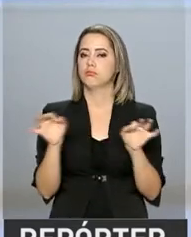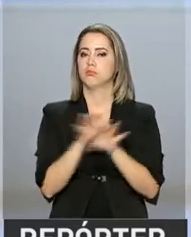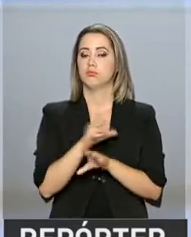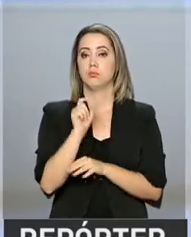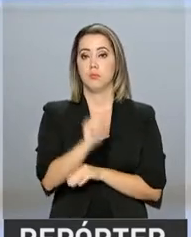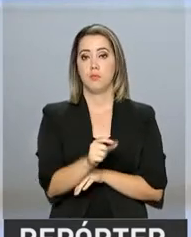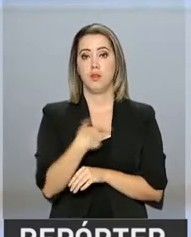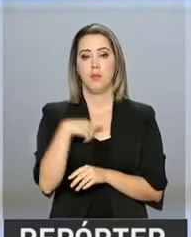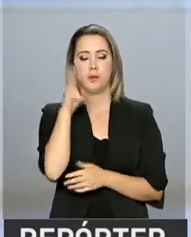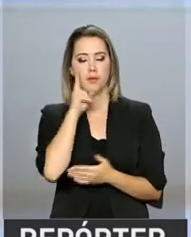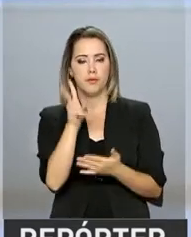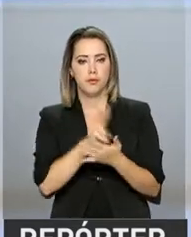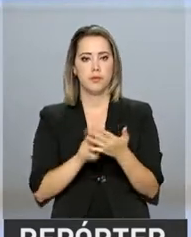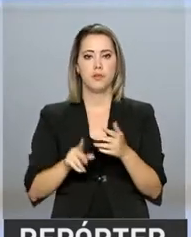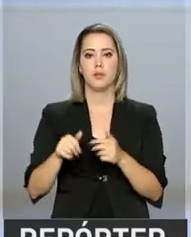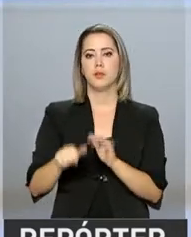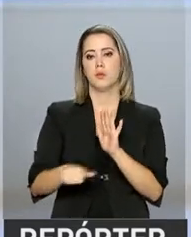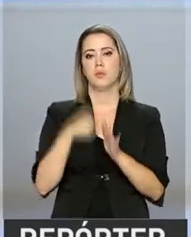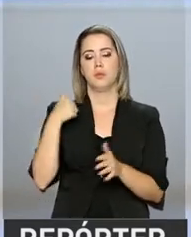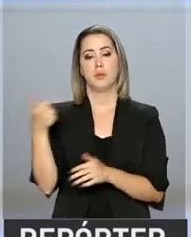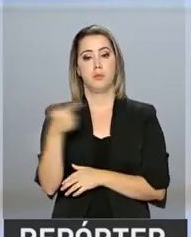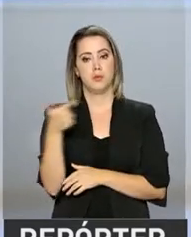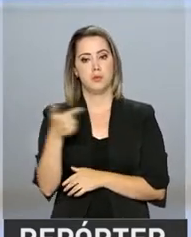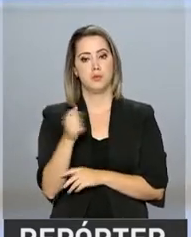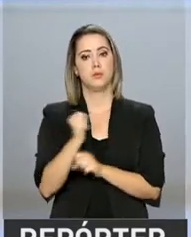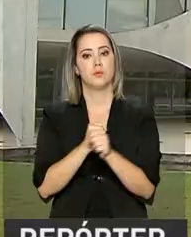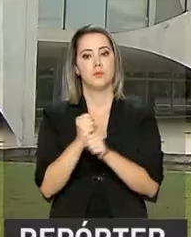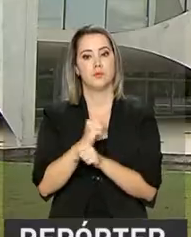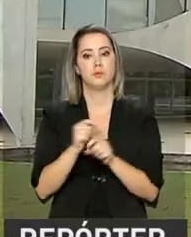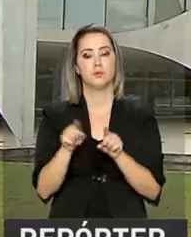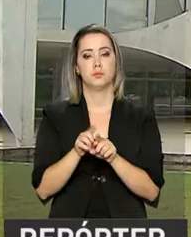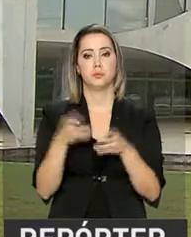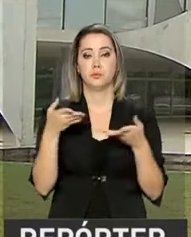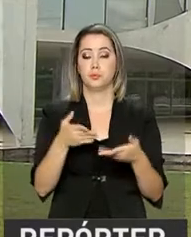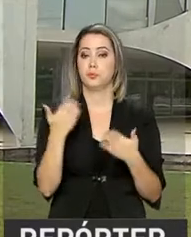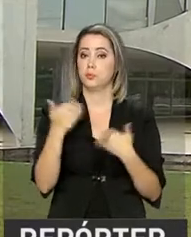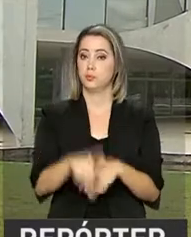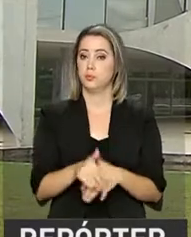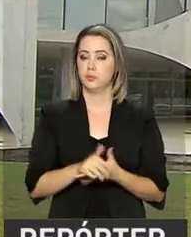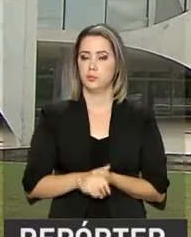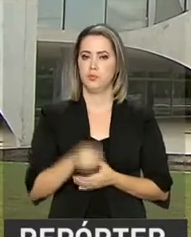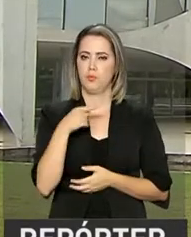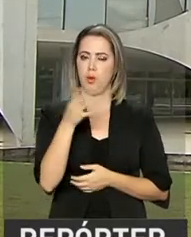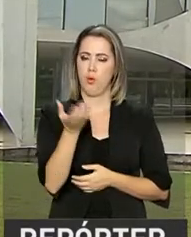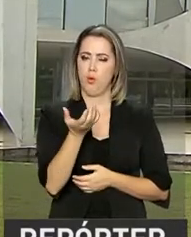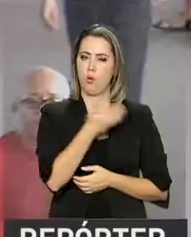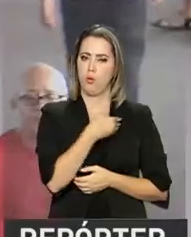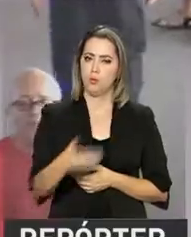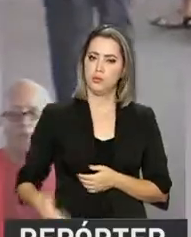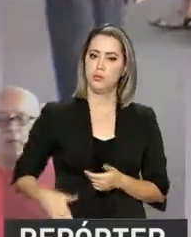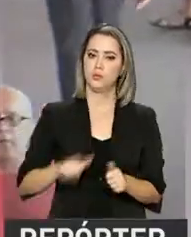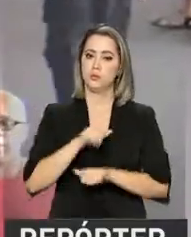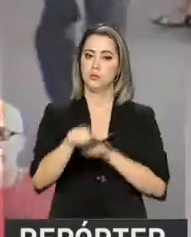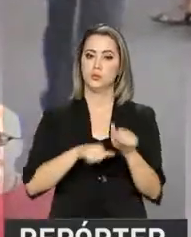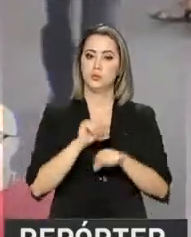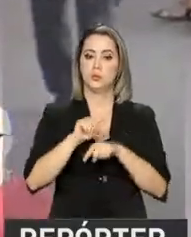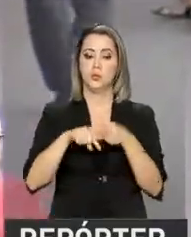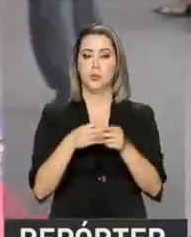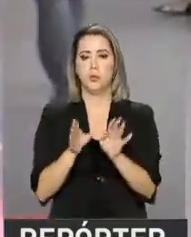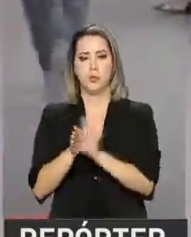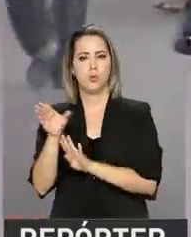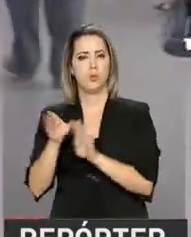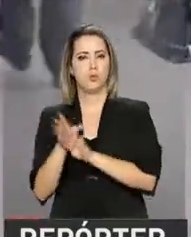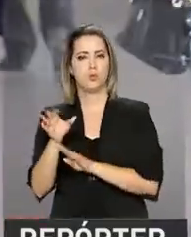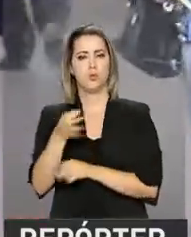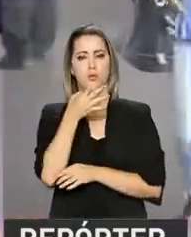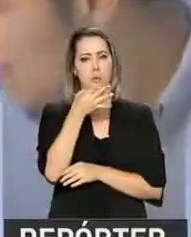para conseguir revisar as matérias do primeiro e do segundo ano, que também caem no Enem. O governo decidiu a mudança depois de uma consulta pública com